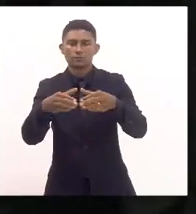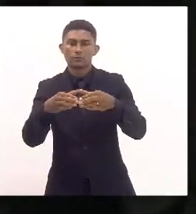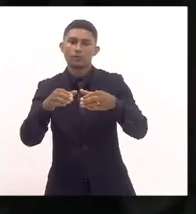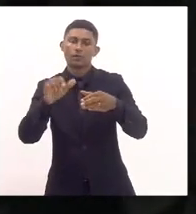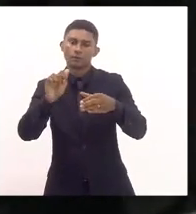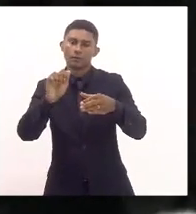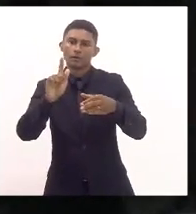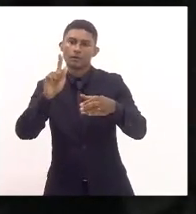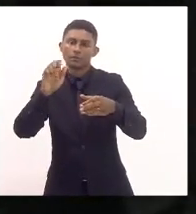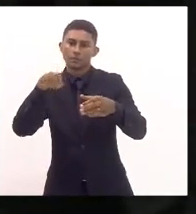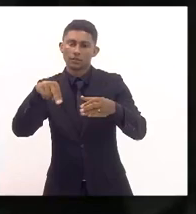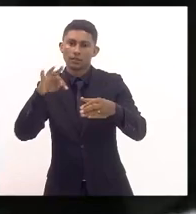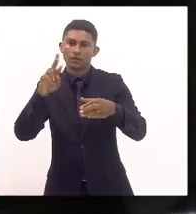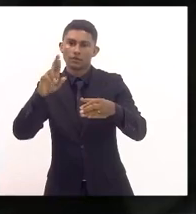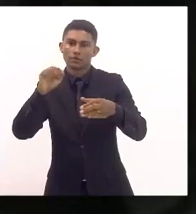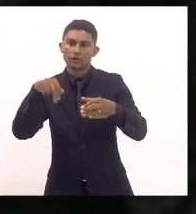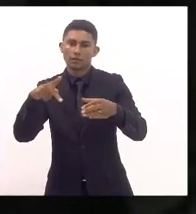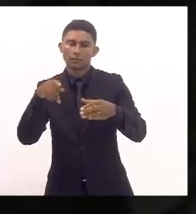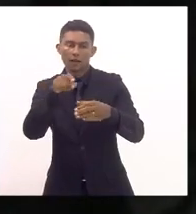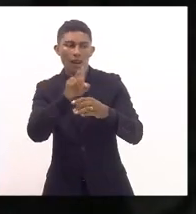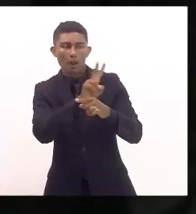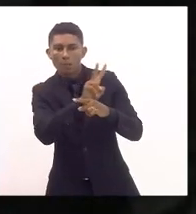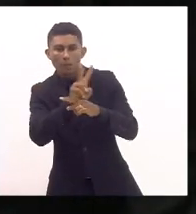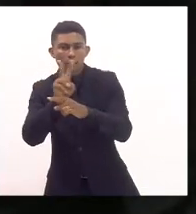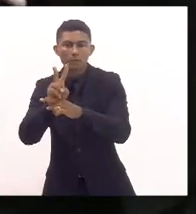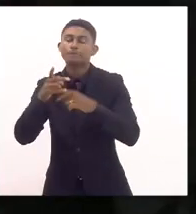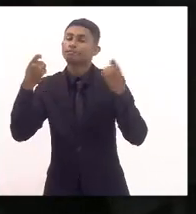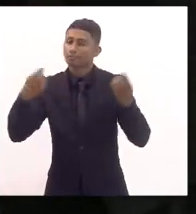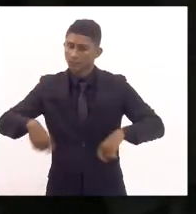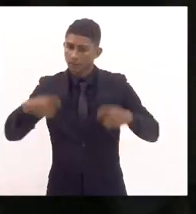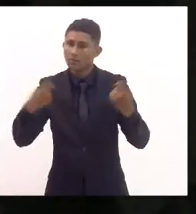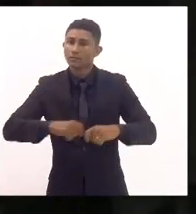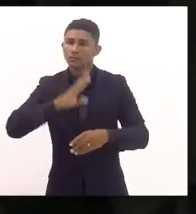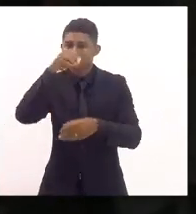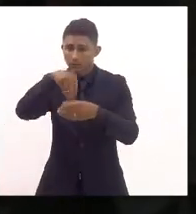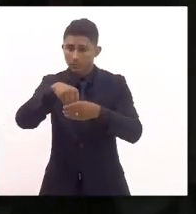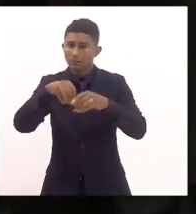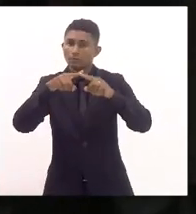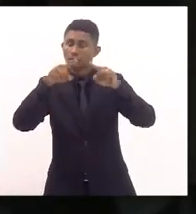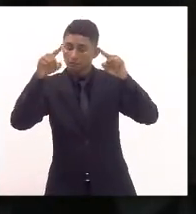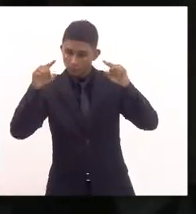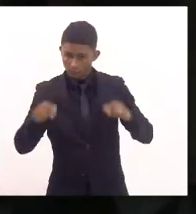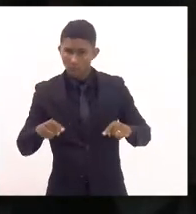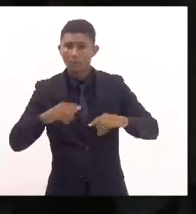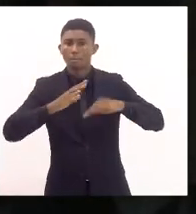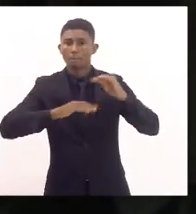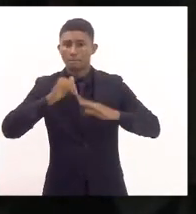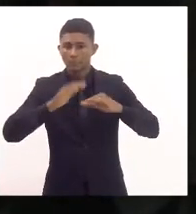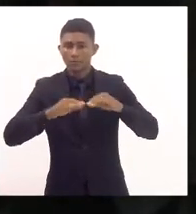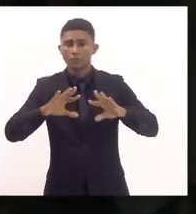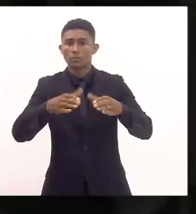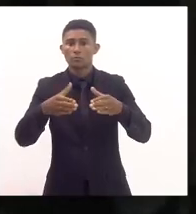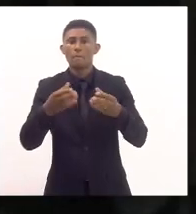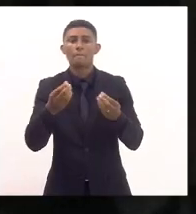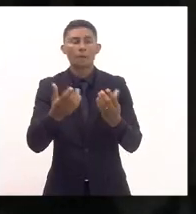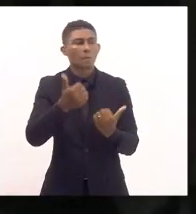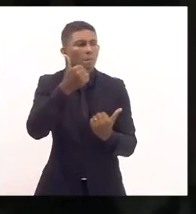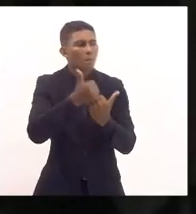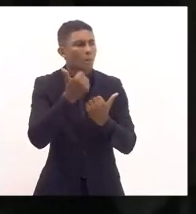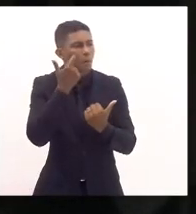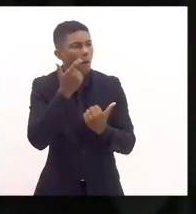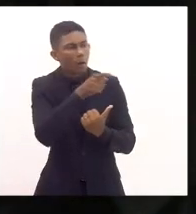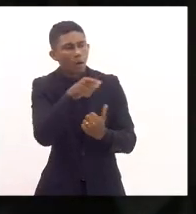uma agência fiscalizadora reguladora tem que ter quadros técnicos que possa dar amparo legal e